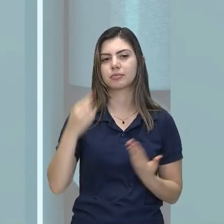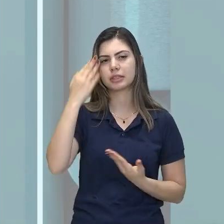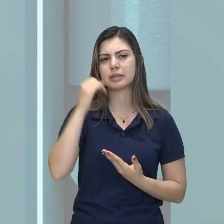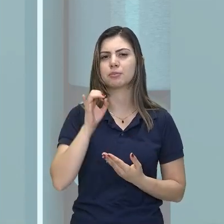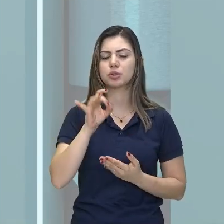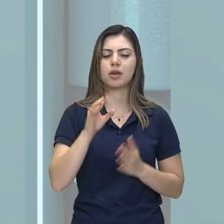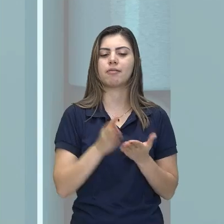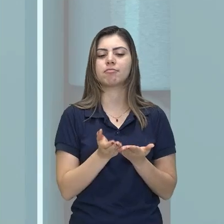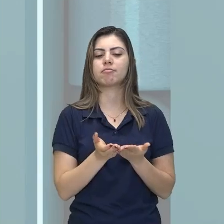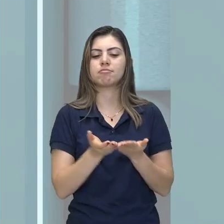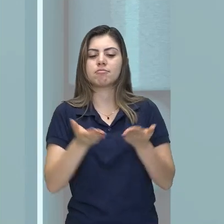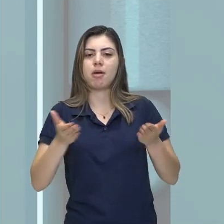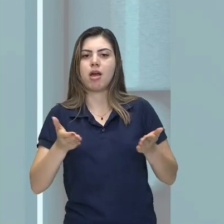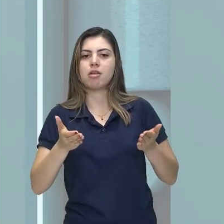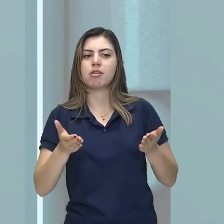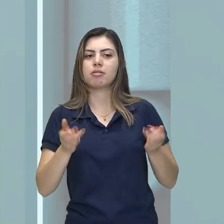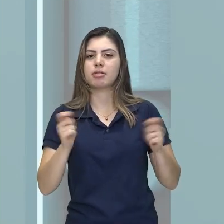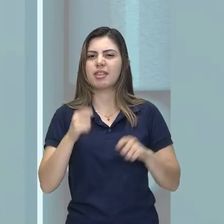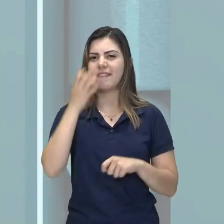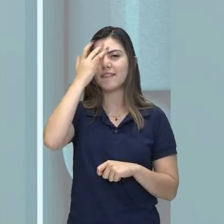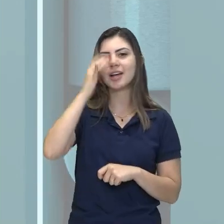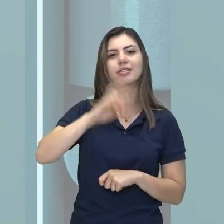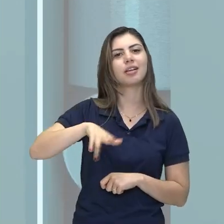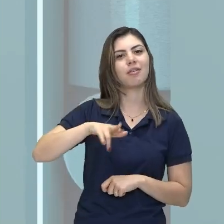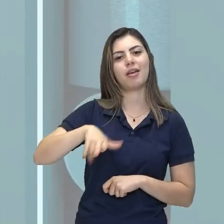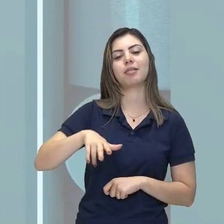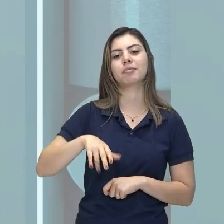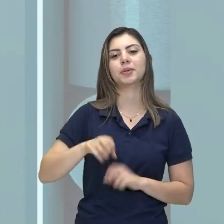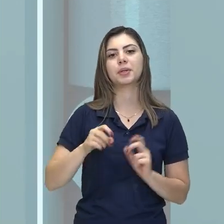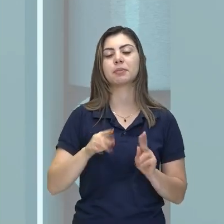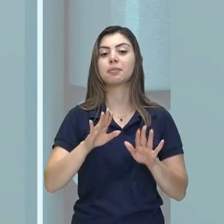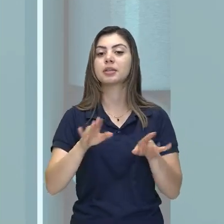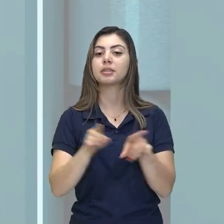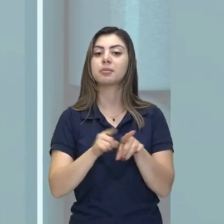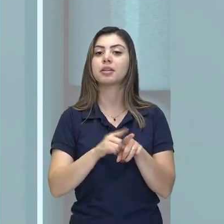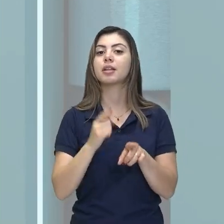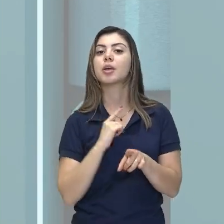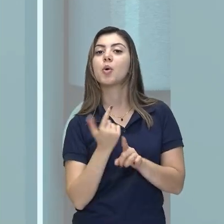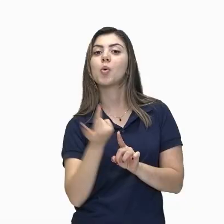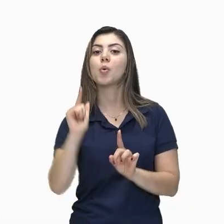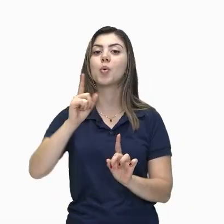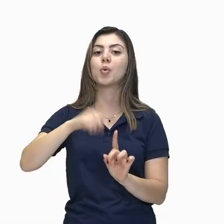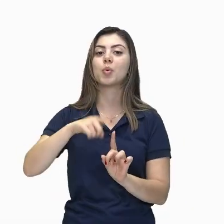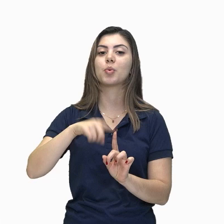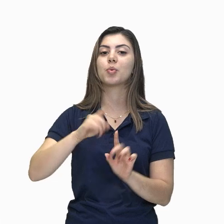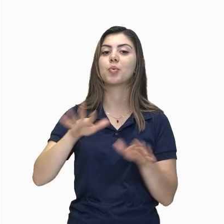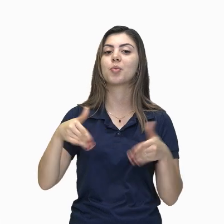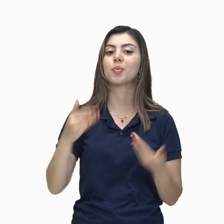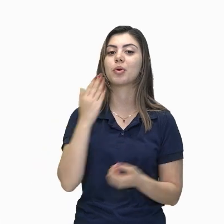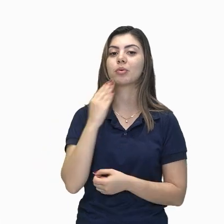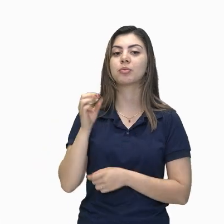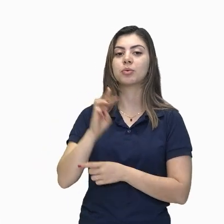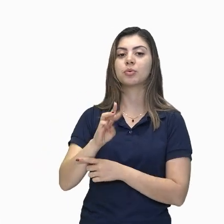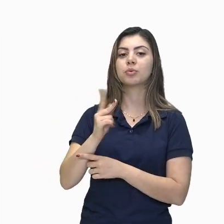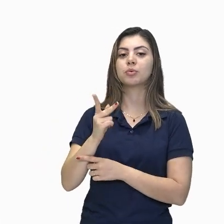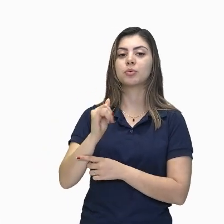vai facilitar a atividade que ele está fazendo. Nós temos também aí uma outra modalidade, está aí, ó, né?